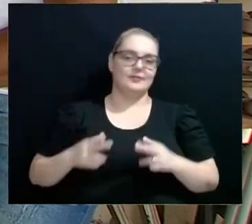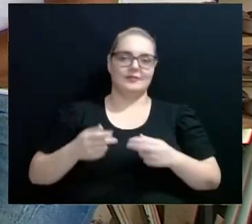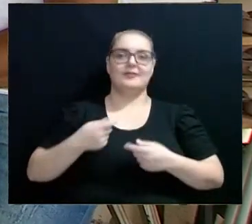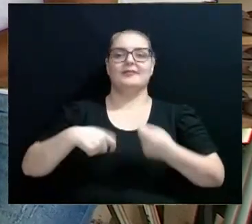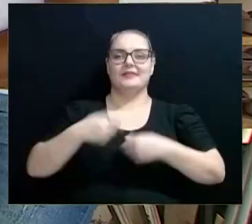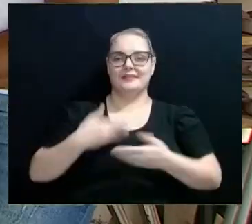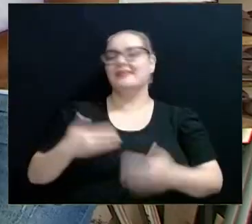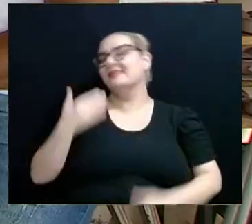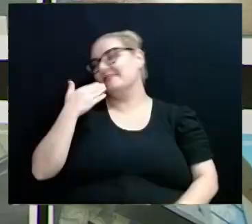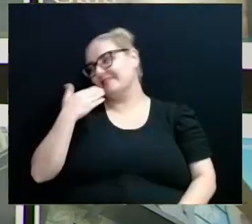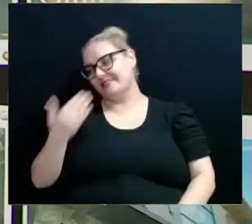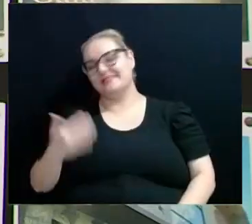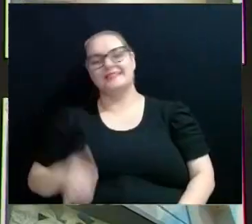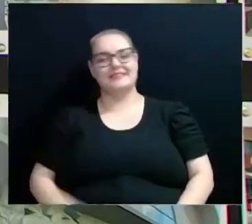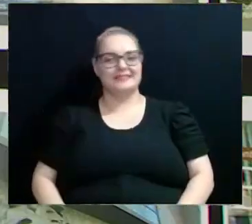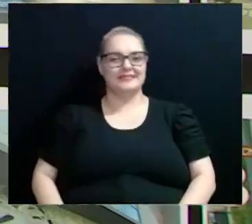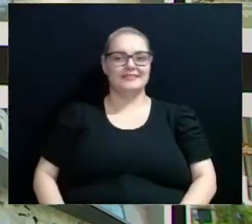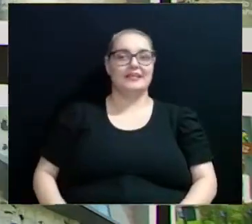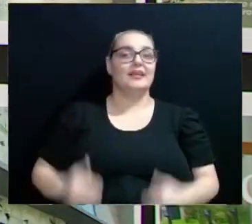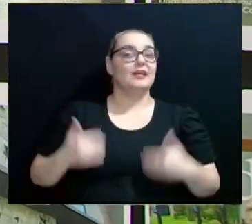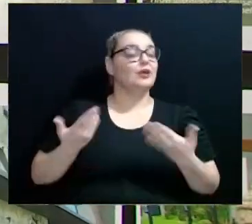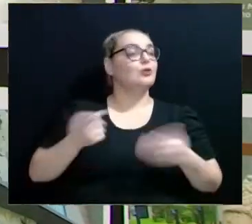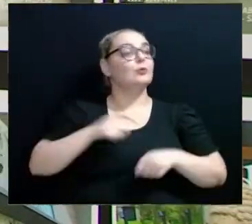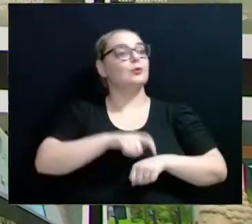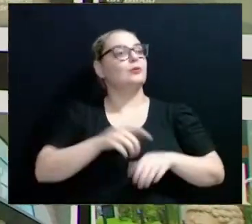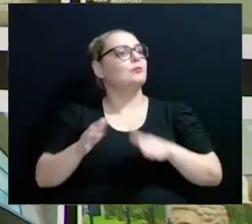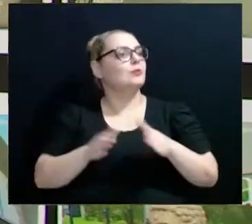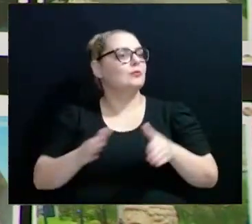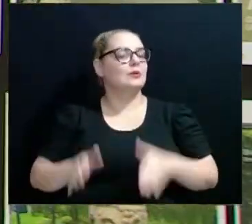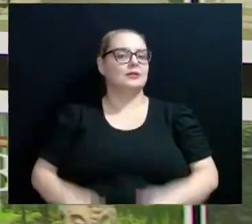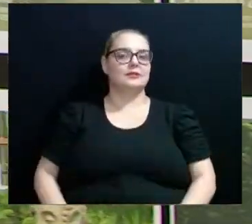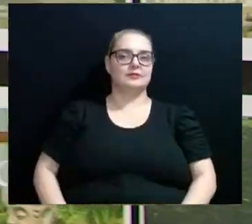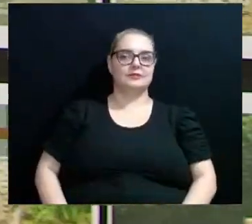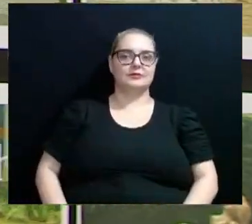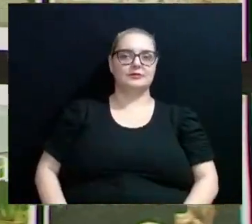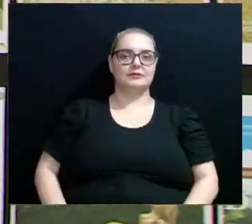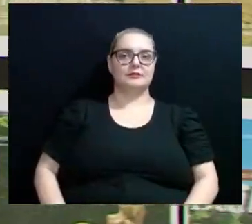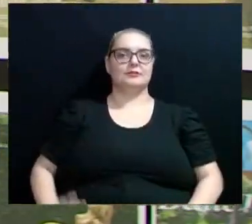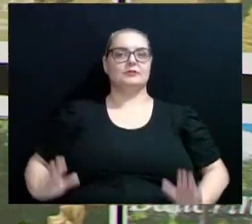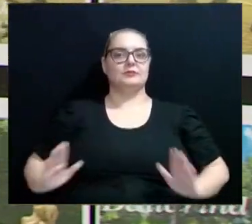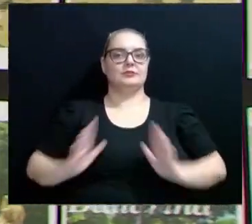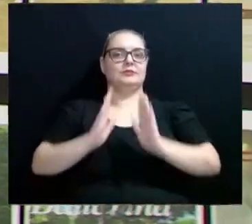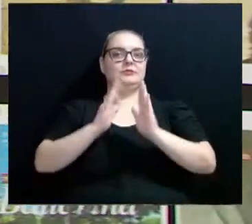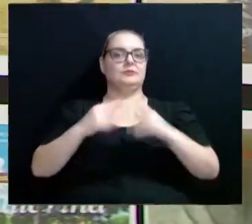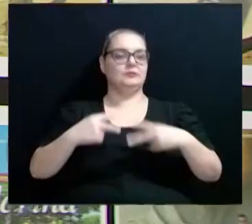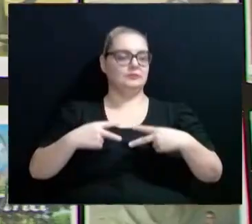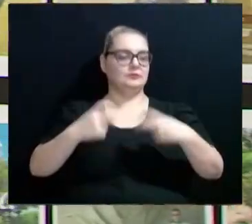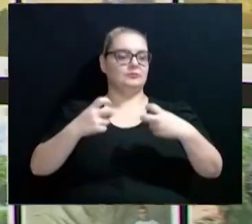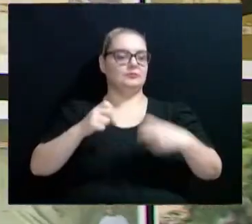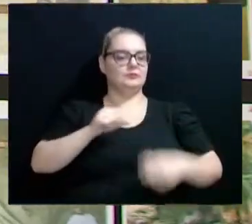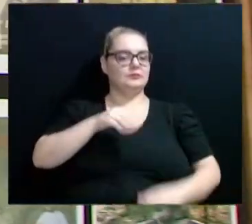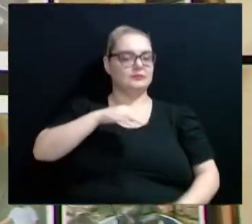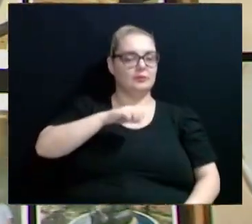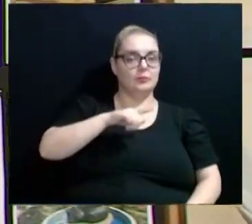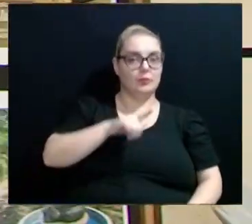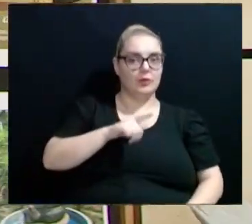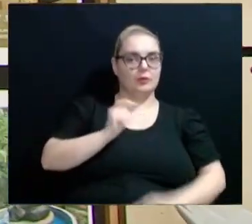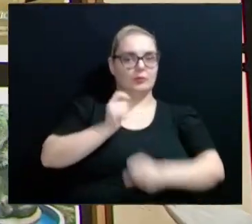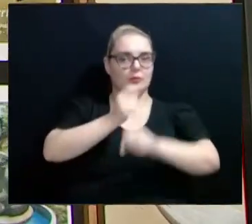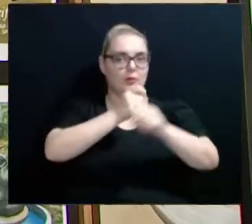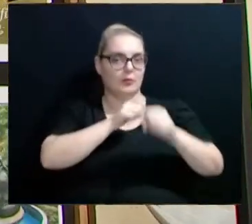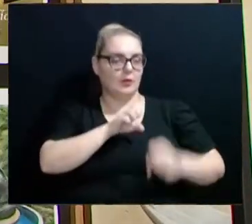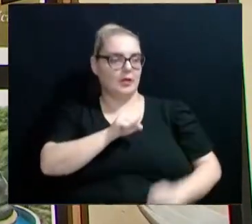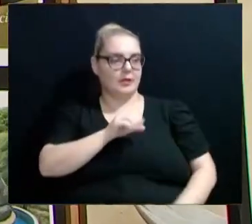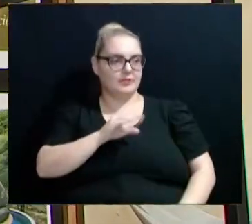das obras realizadas pelo Samuel, na verdade, vendidas, né, como negócio. Encomendadas. Em que